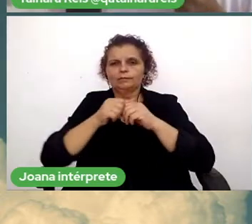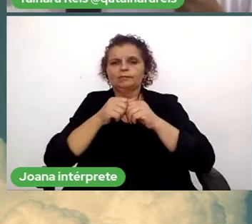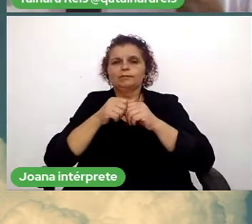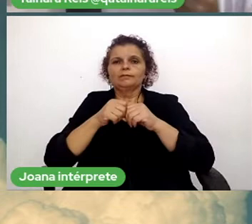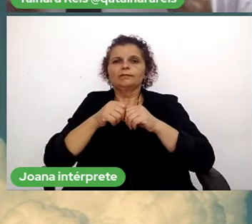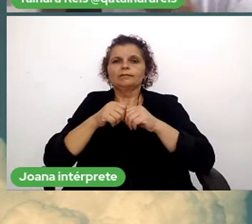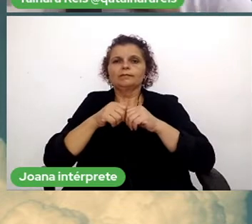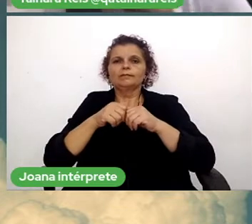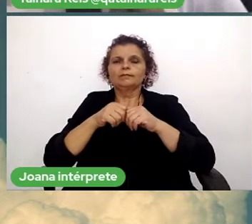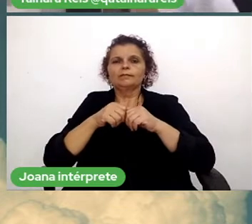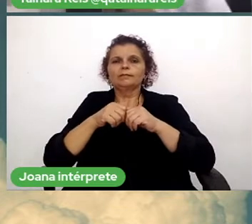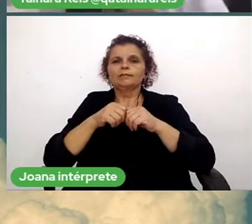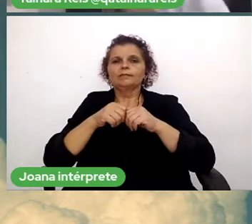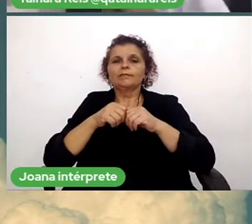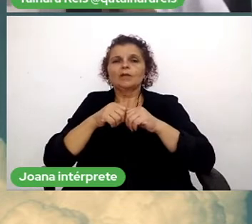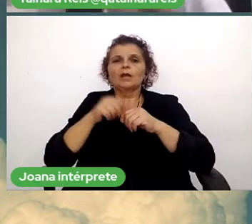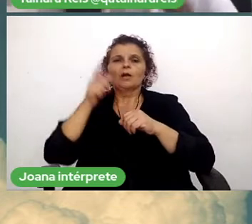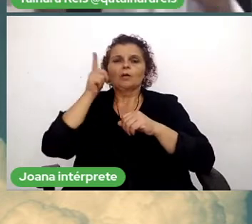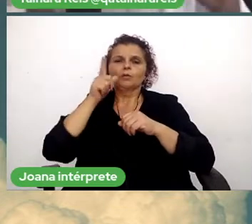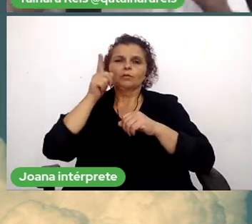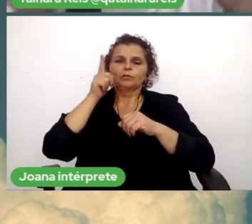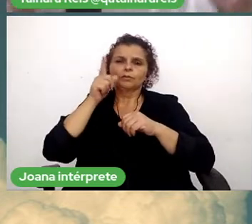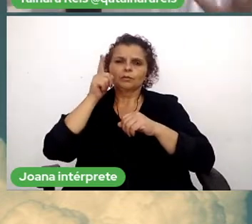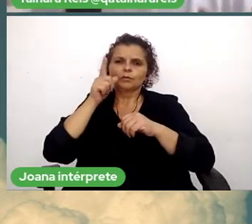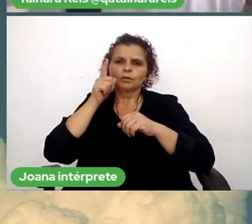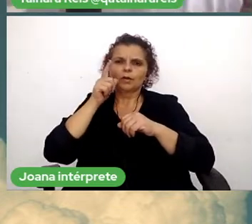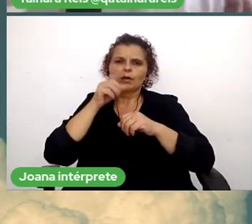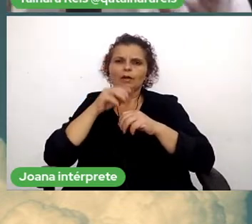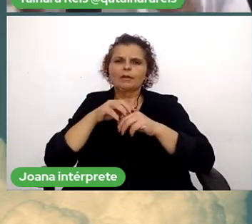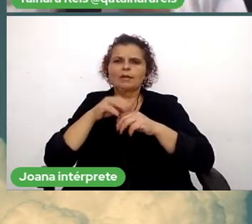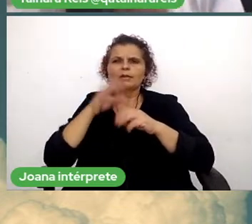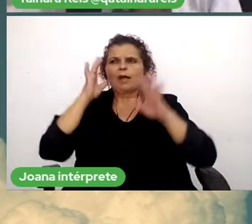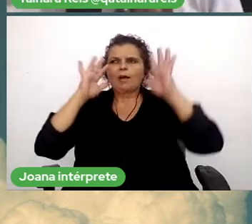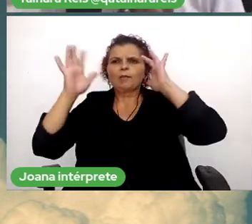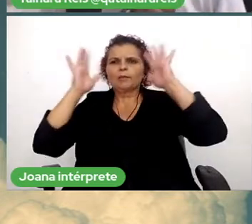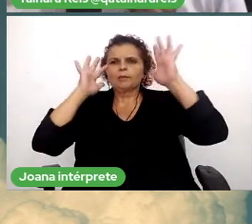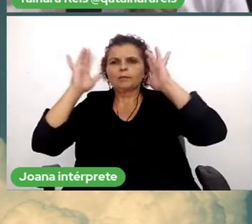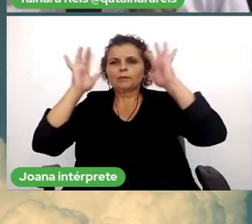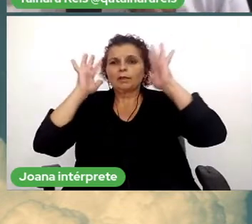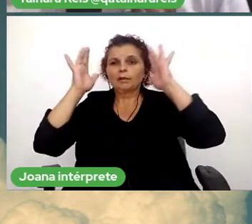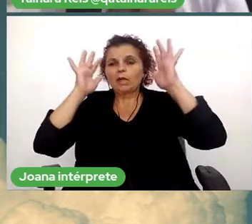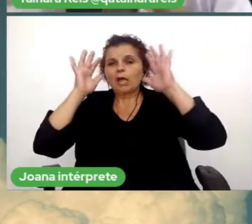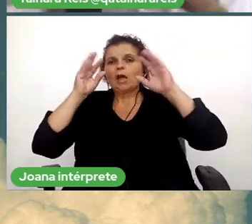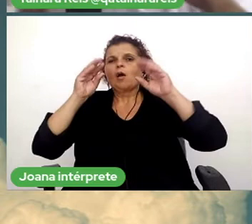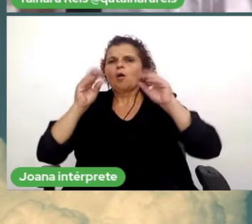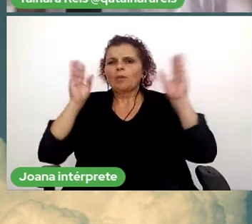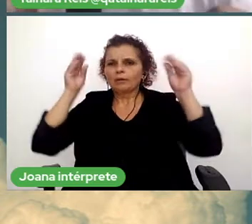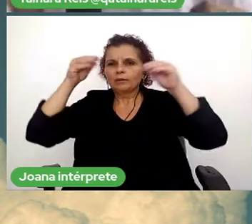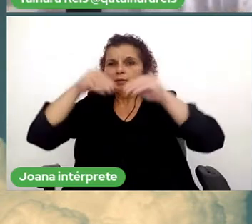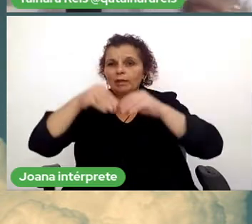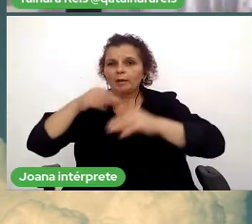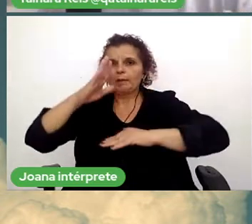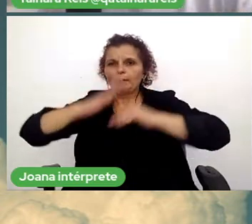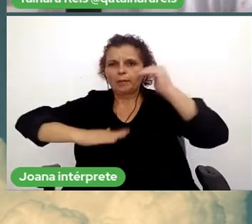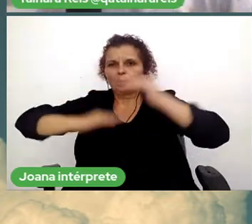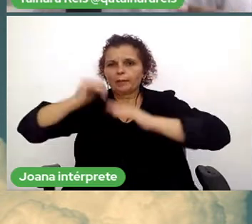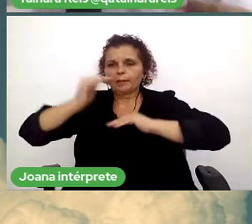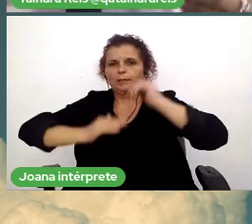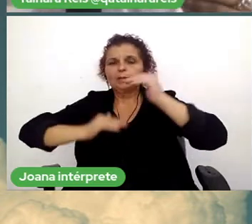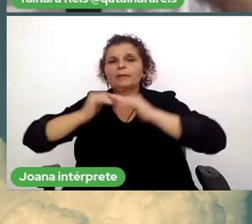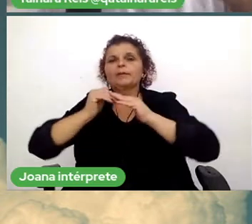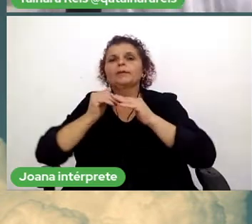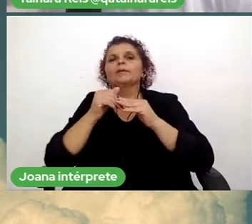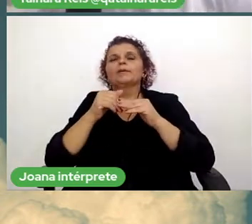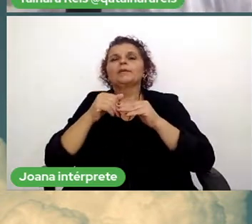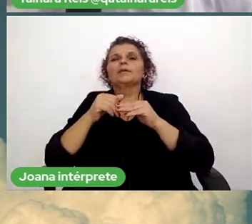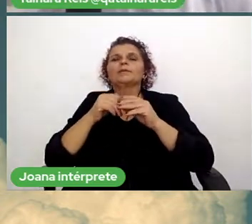Então, para a gente conseguir sair um pouco dessa abstração toda que eu estou trazendo para vocês, né, essa parte um pouco mais filosófica, vamos